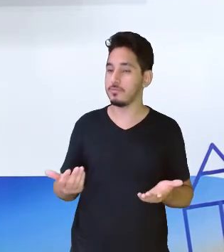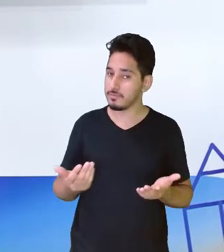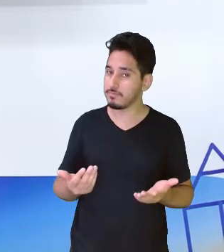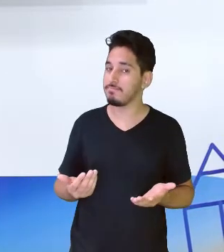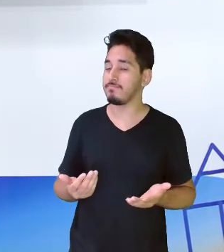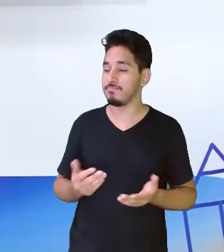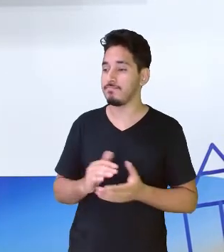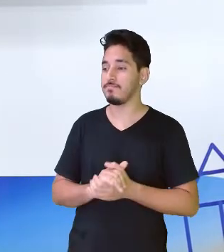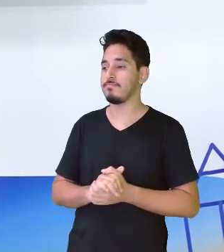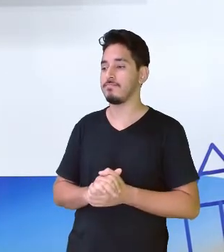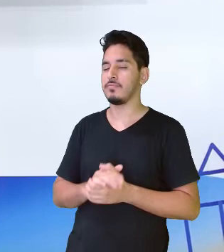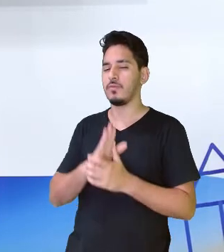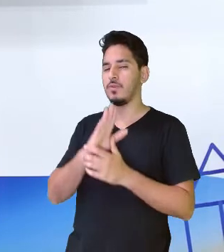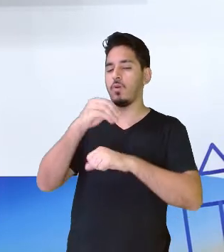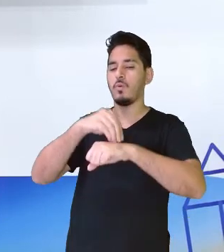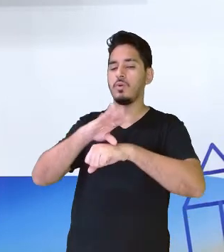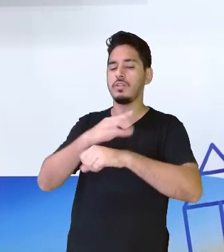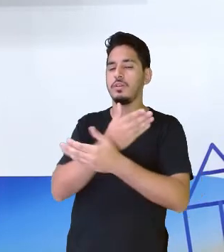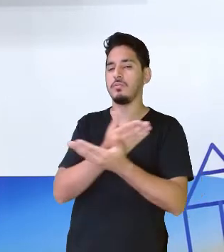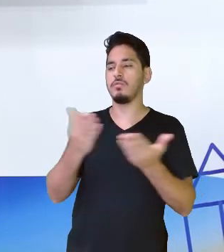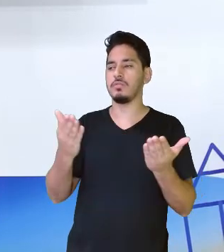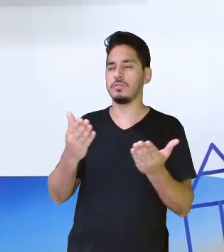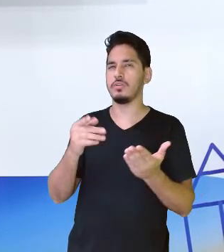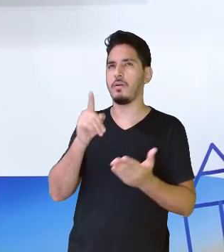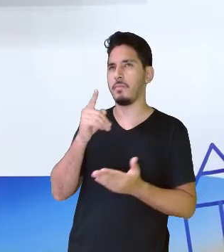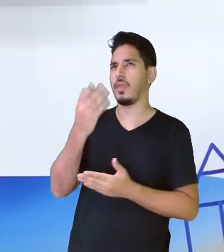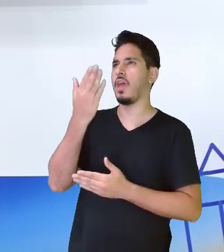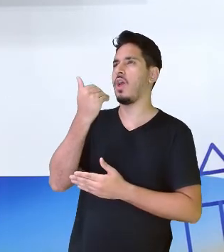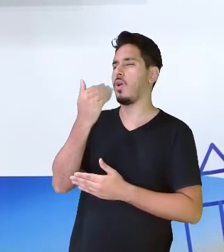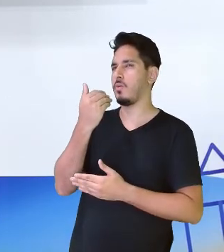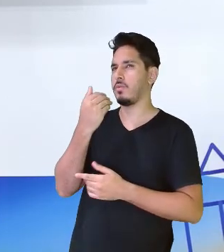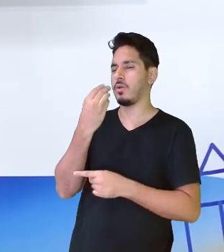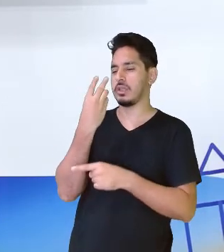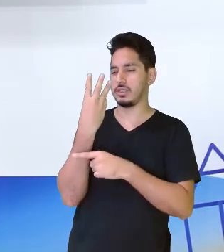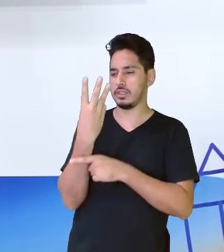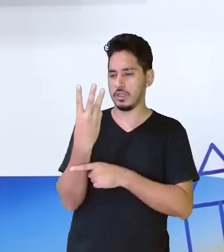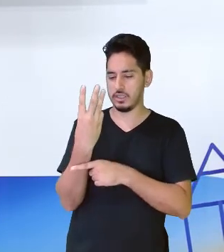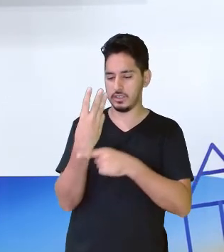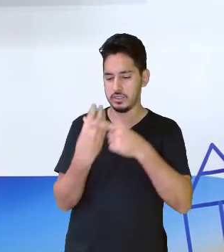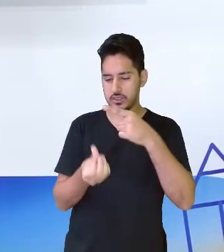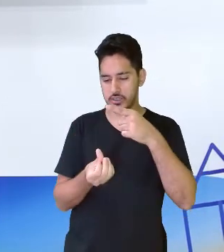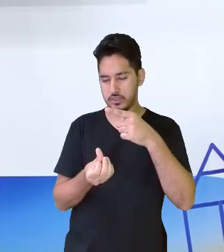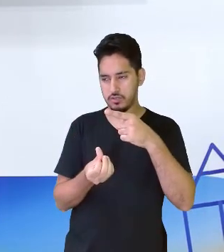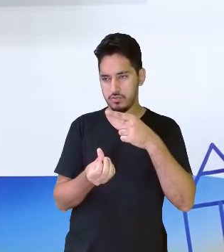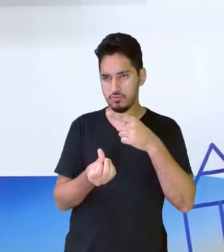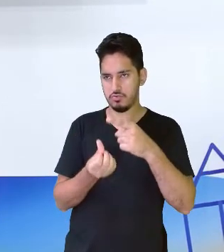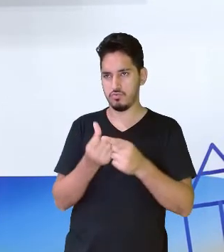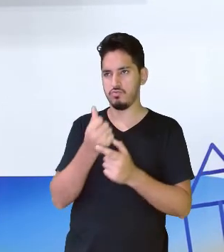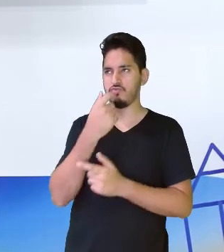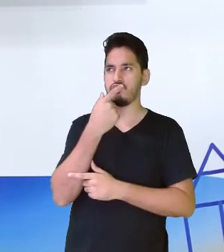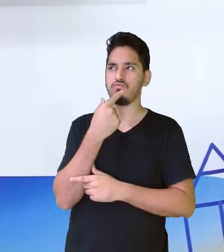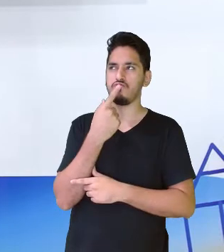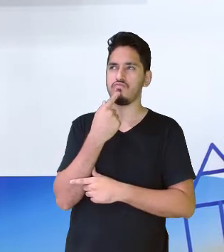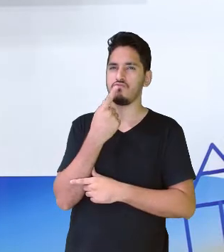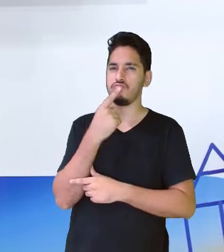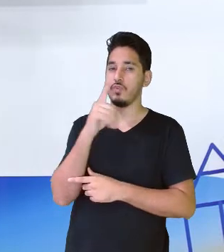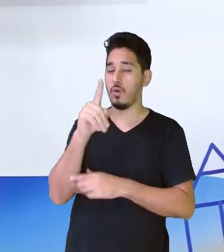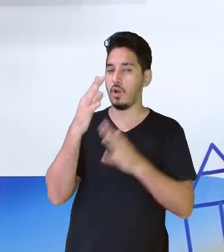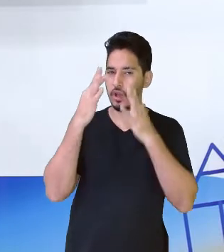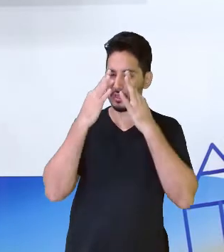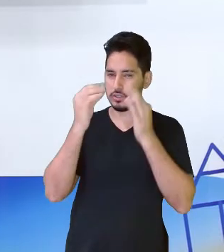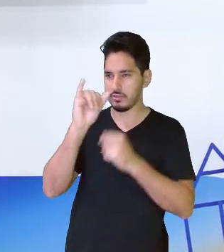3/6. Uma dica aqui. Ele comeu 3/6. Presta atenção